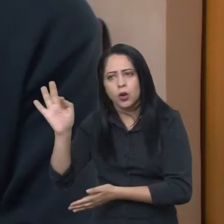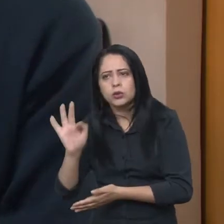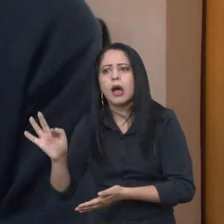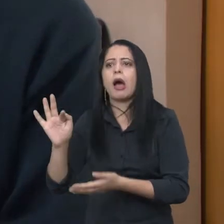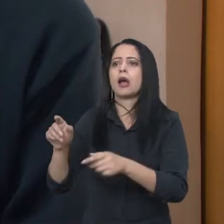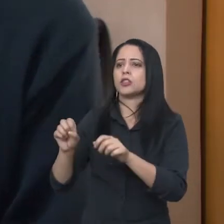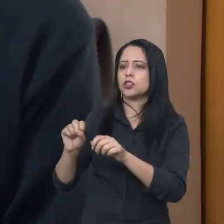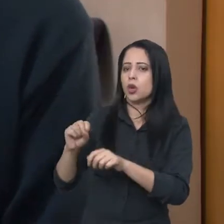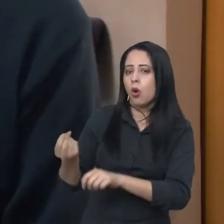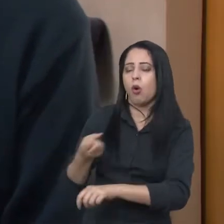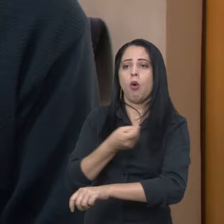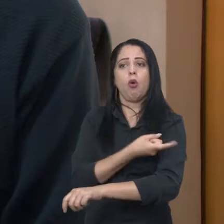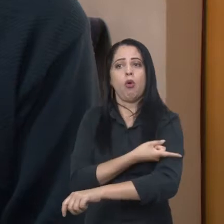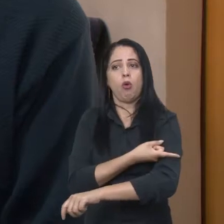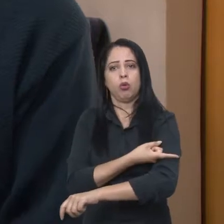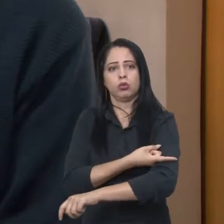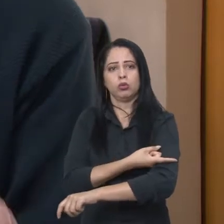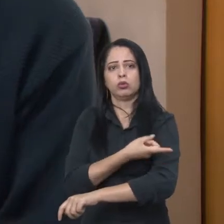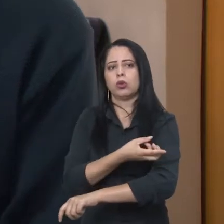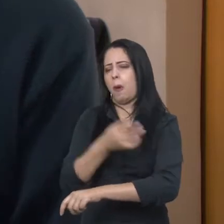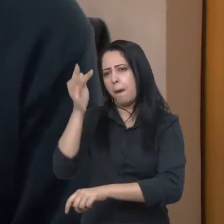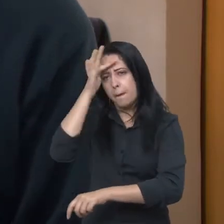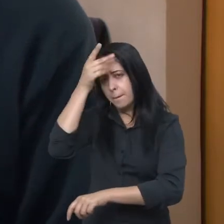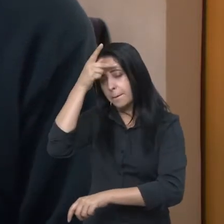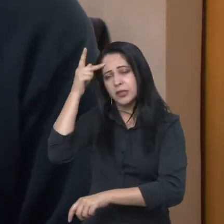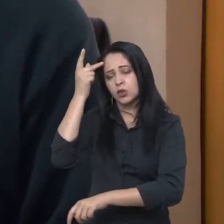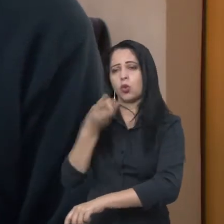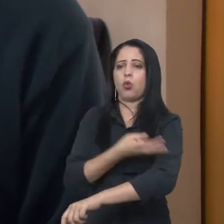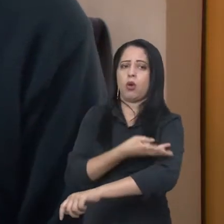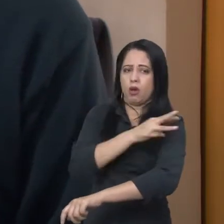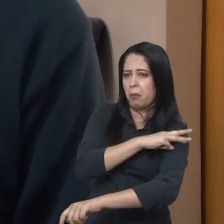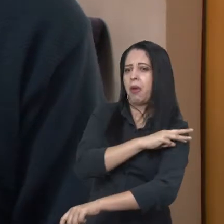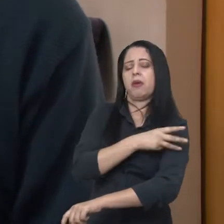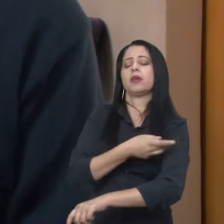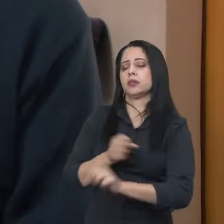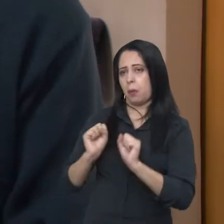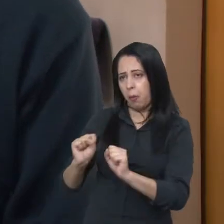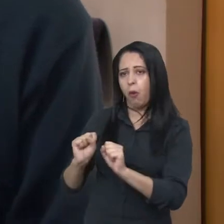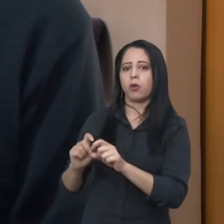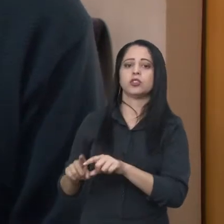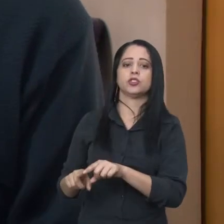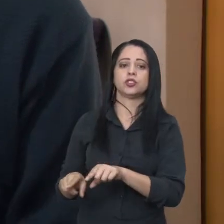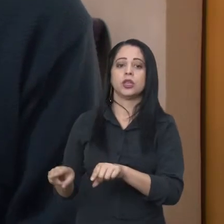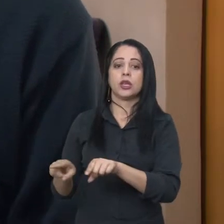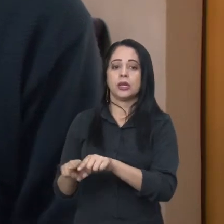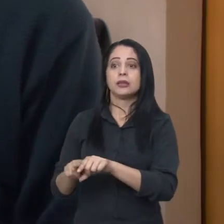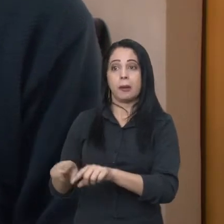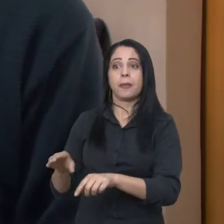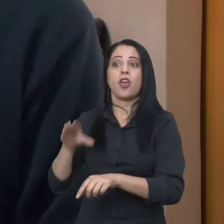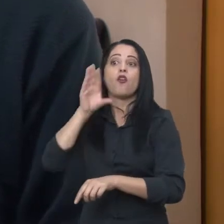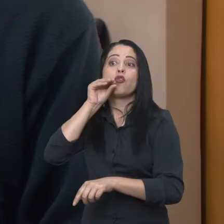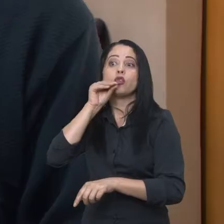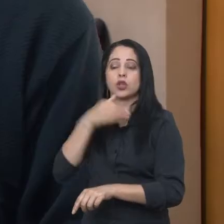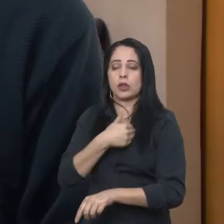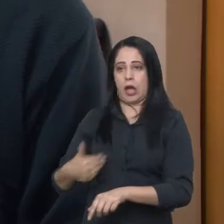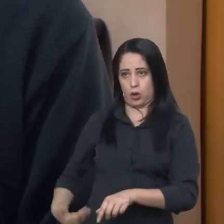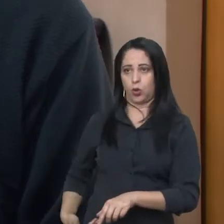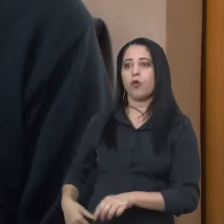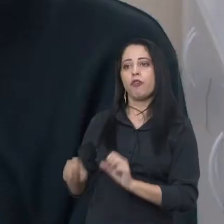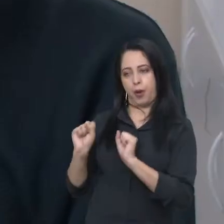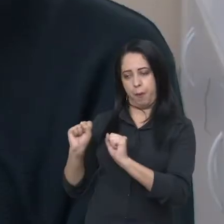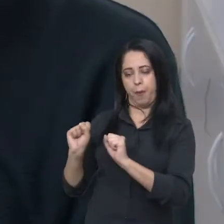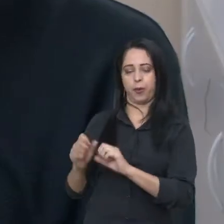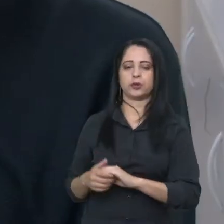não tiver pessoas do curso superior, pegamos do ensino médio e damos prioridade para os servidores